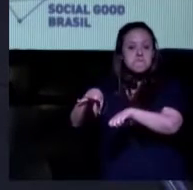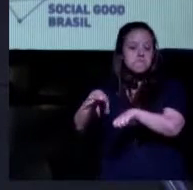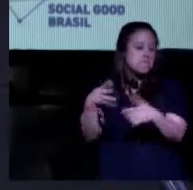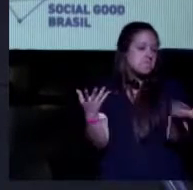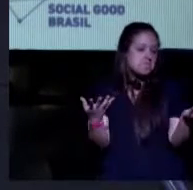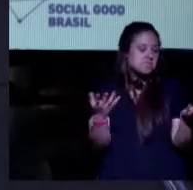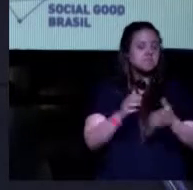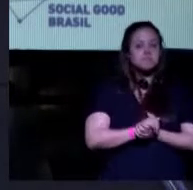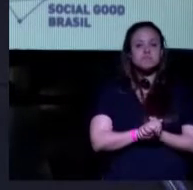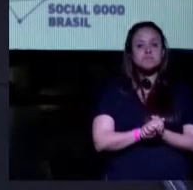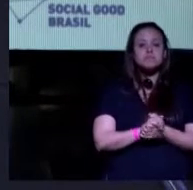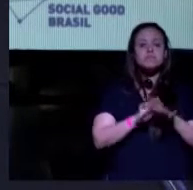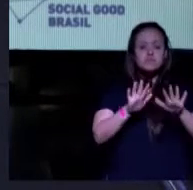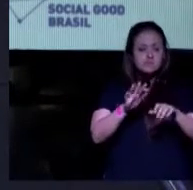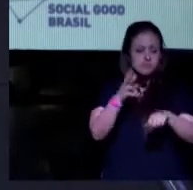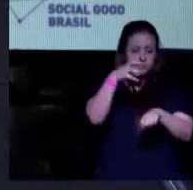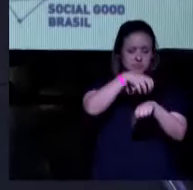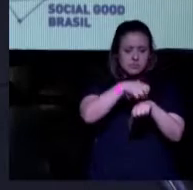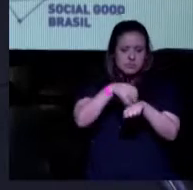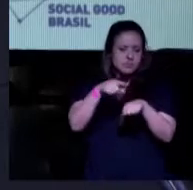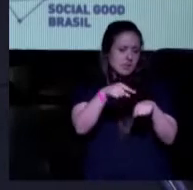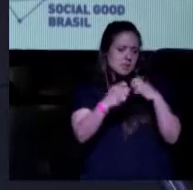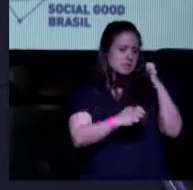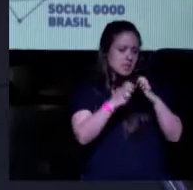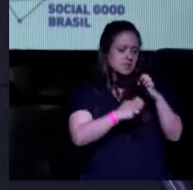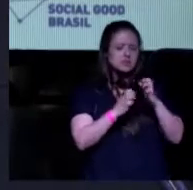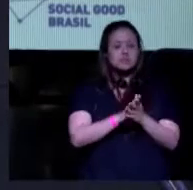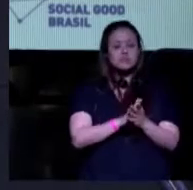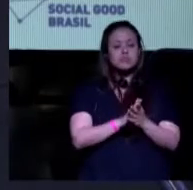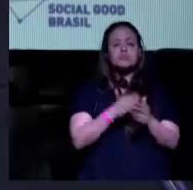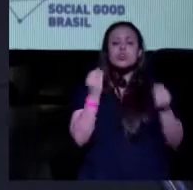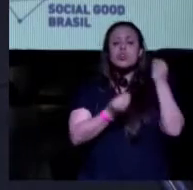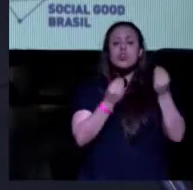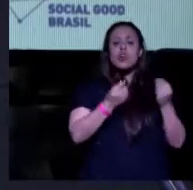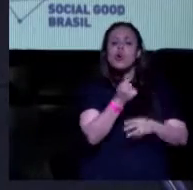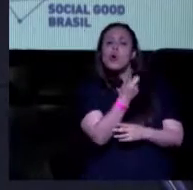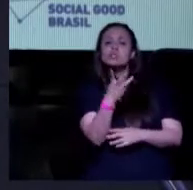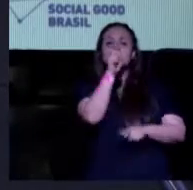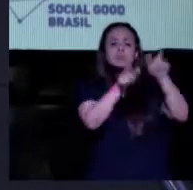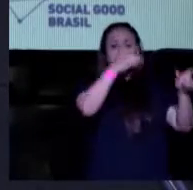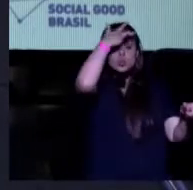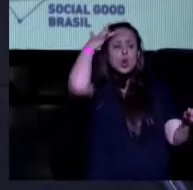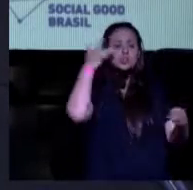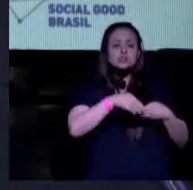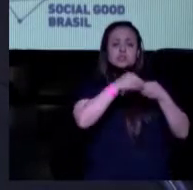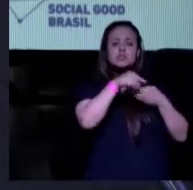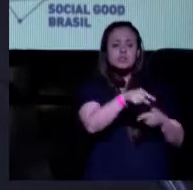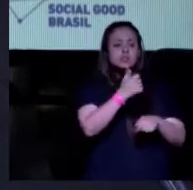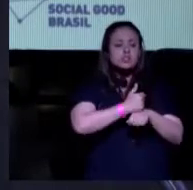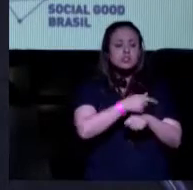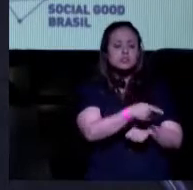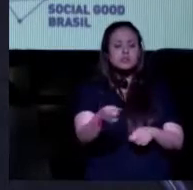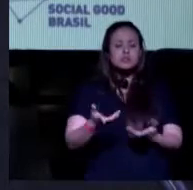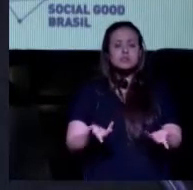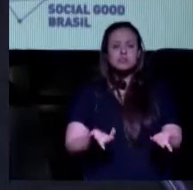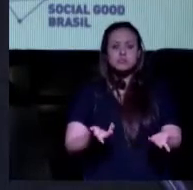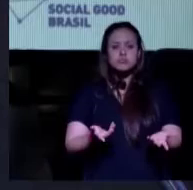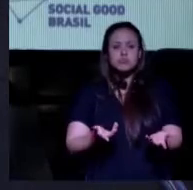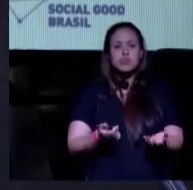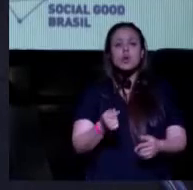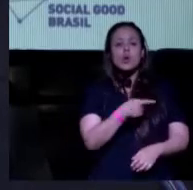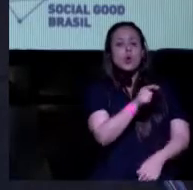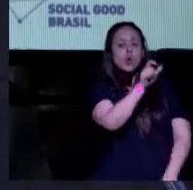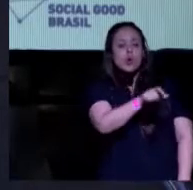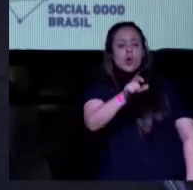poder dessa pensa quem toma a decisão ea governança e pensa como funciona a remuneração de todo o faturamento levantado pelas pessoas que trabalham